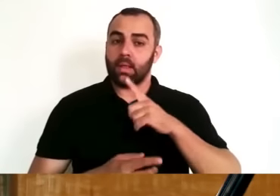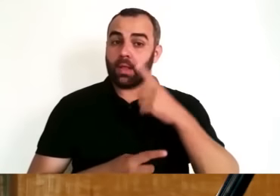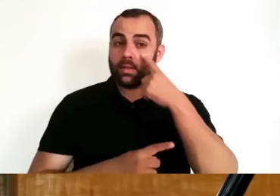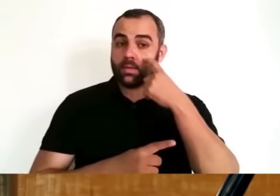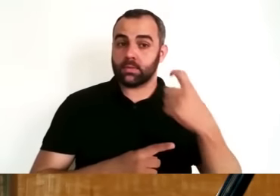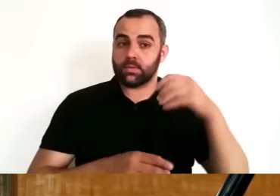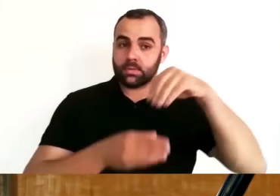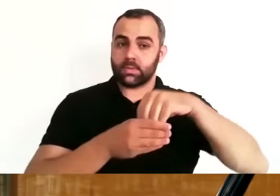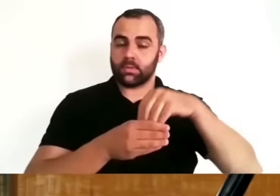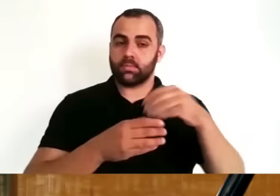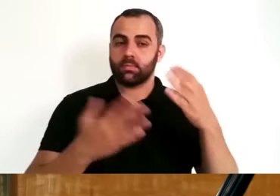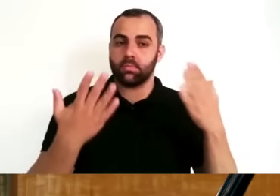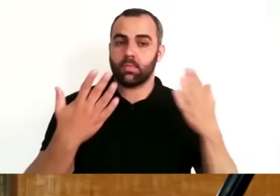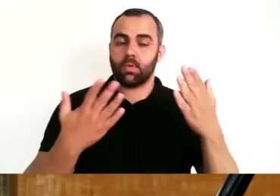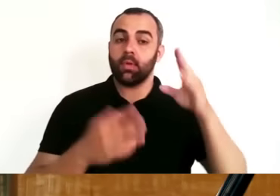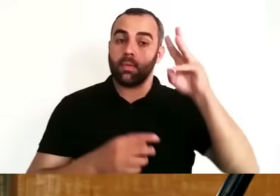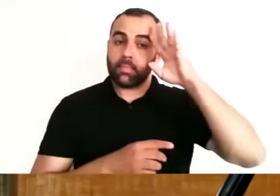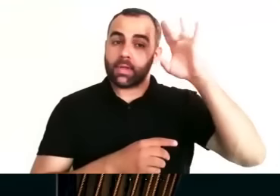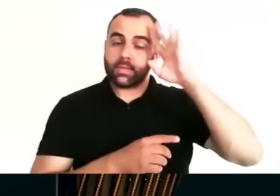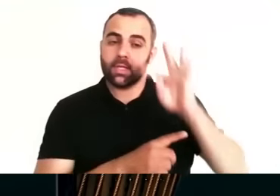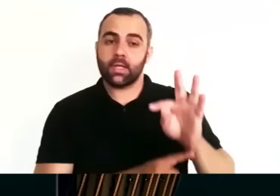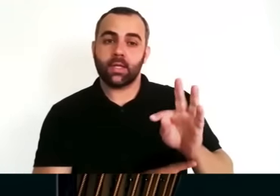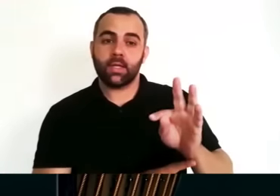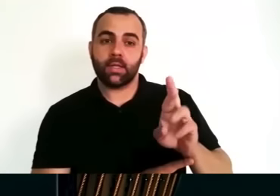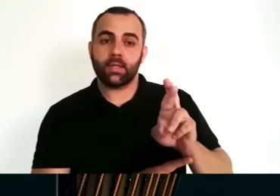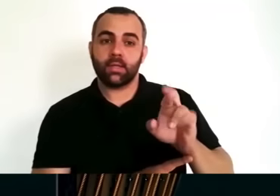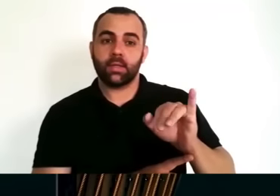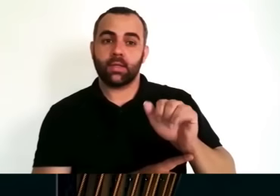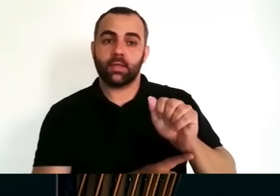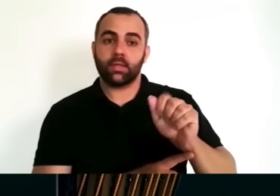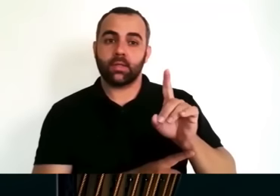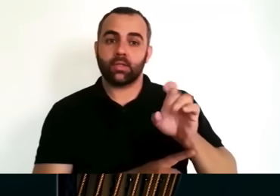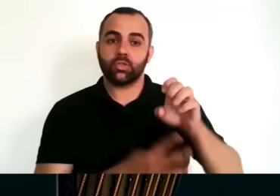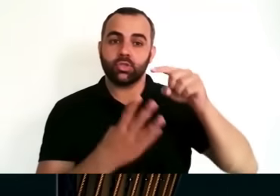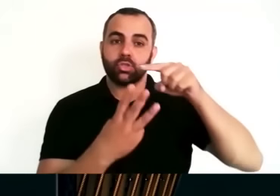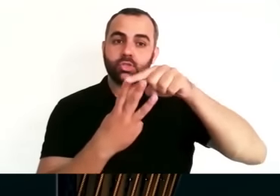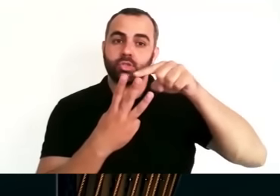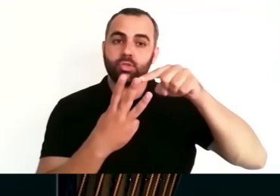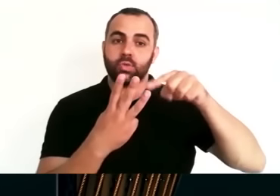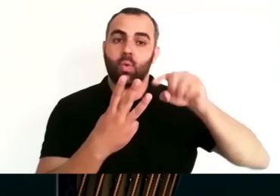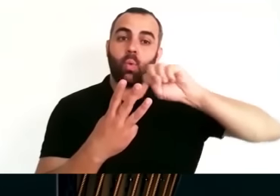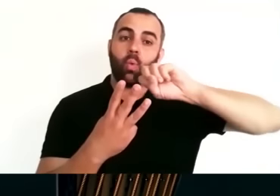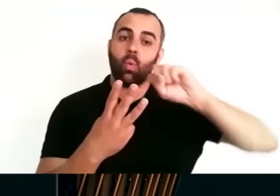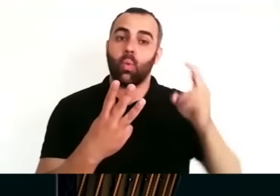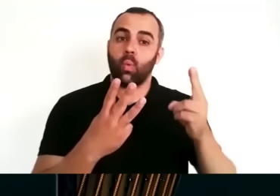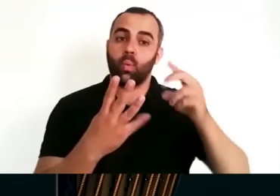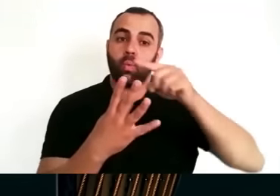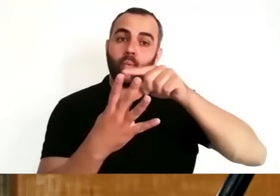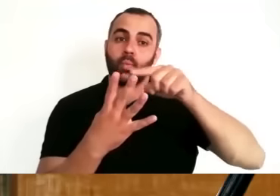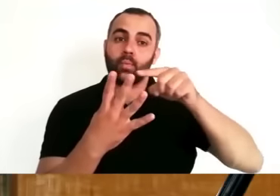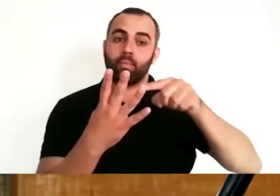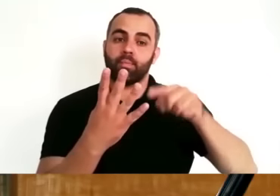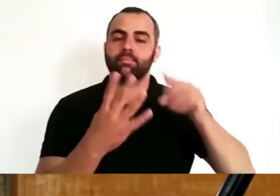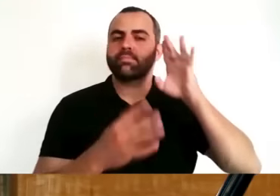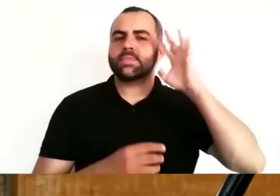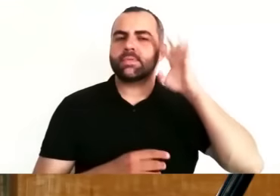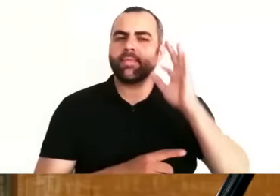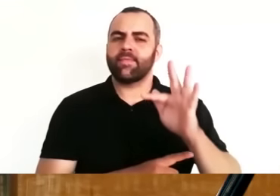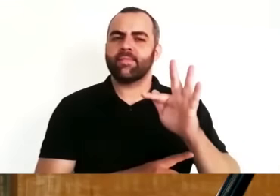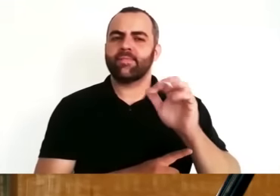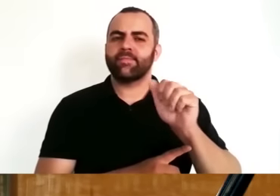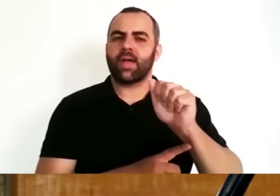desse parâmetro. Você pode pensar em tríade ou em tétrade. Digamos que eu faça um Fá